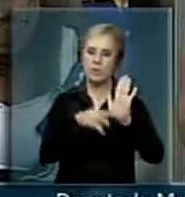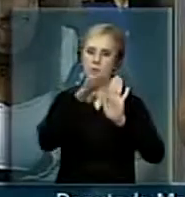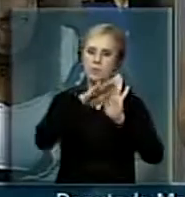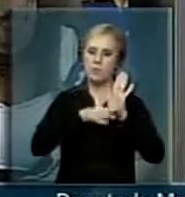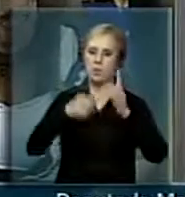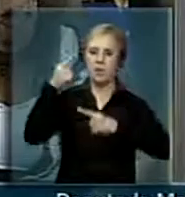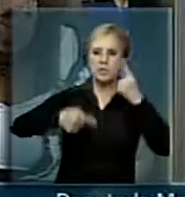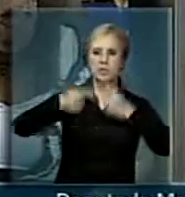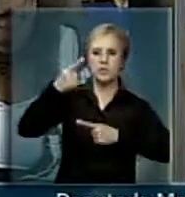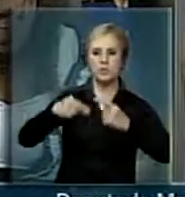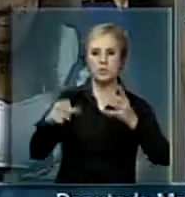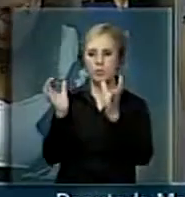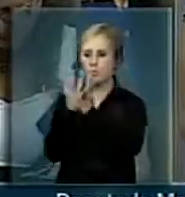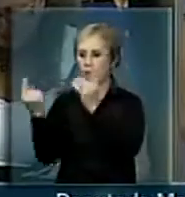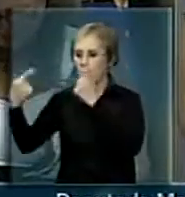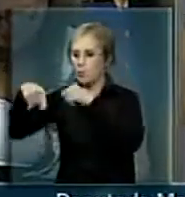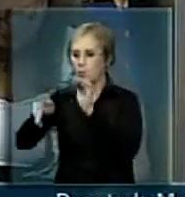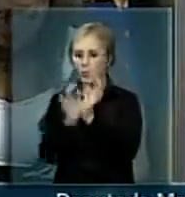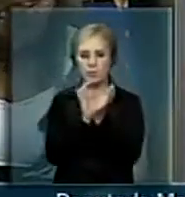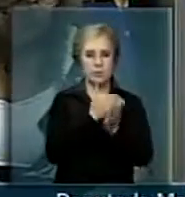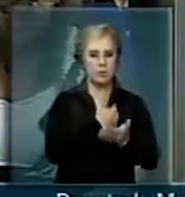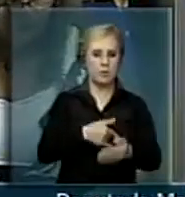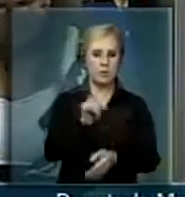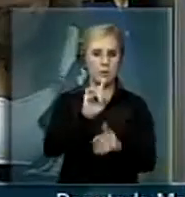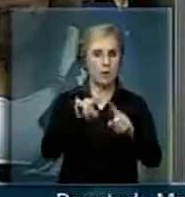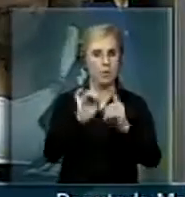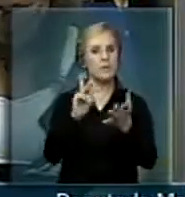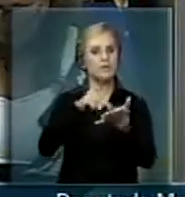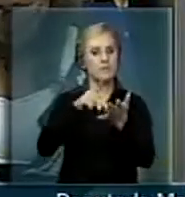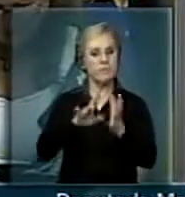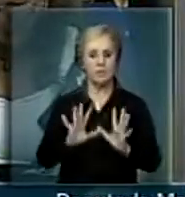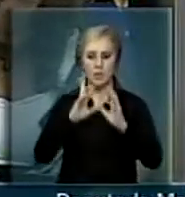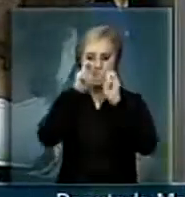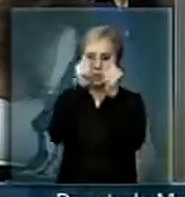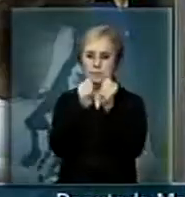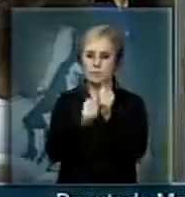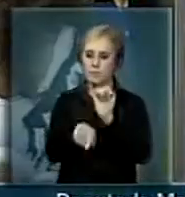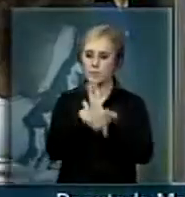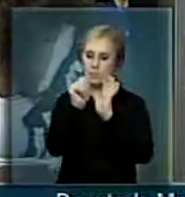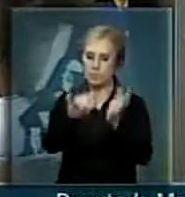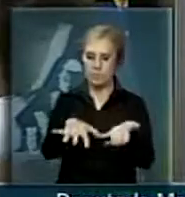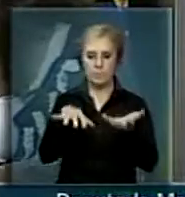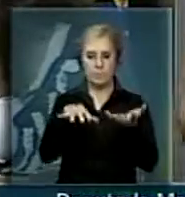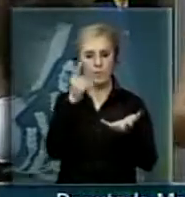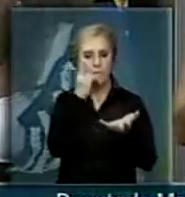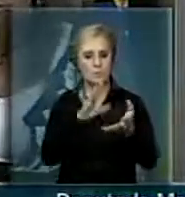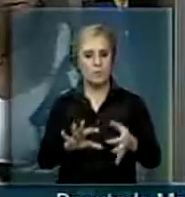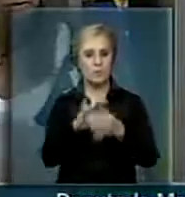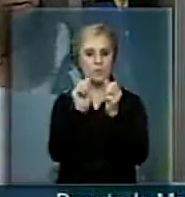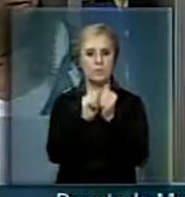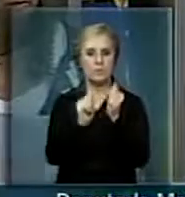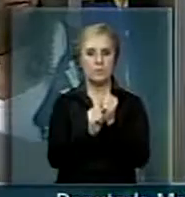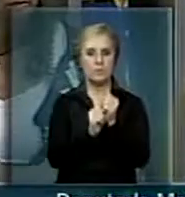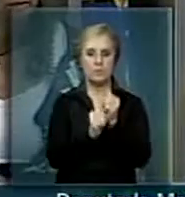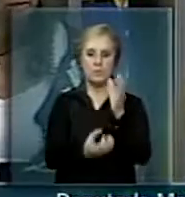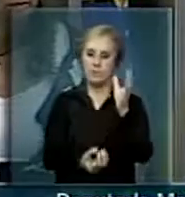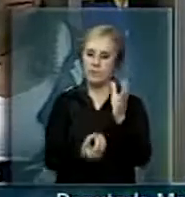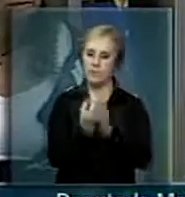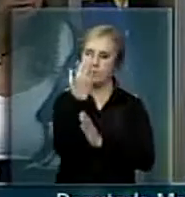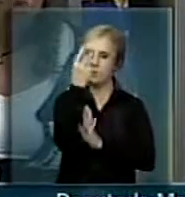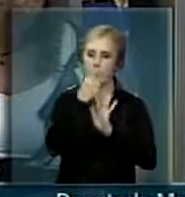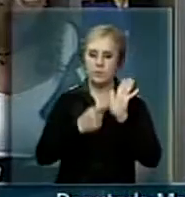pauta da disputa oposição-governo, mas justamente ao contrário, no esforço do parlamento para conseguir produzir uma peça